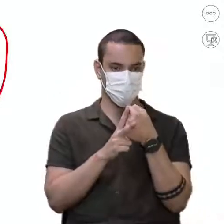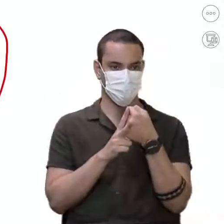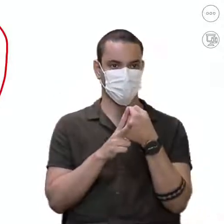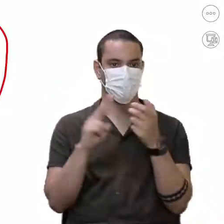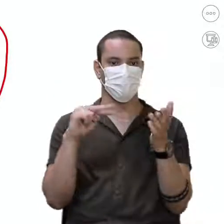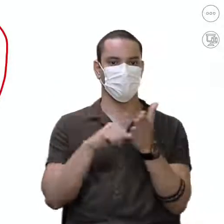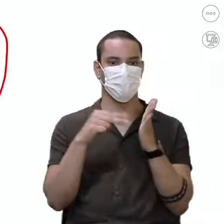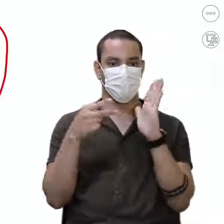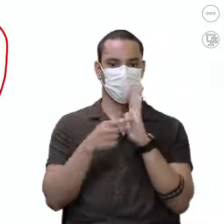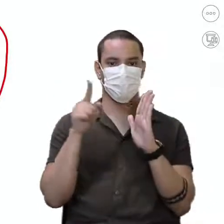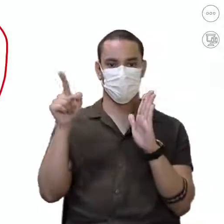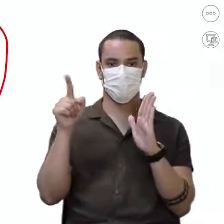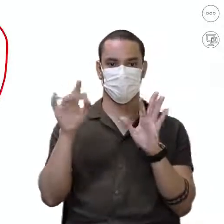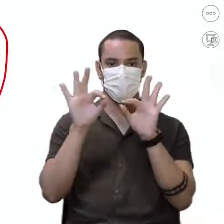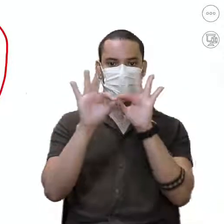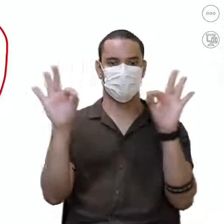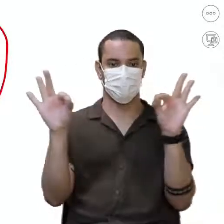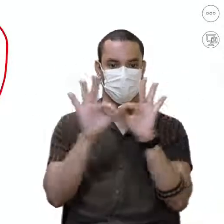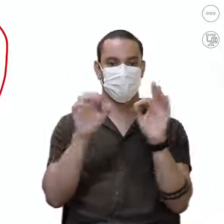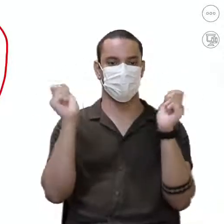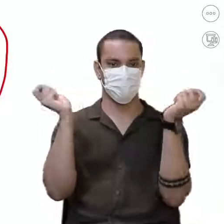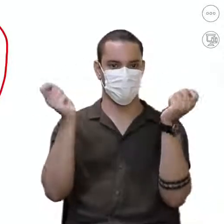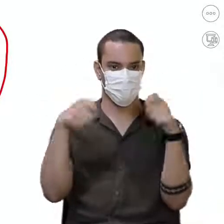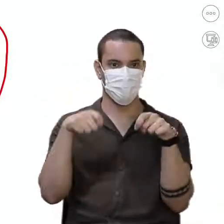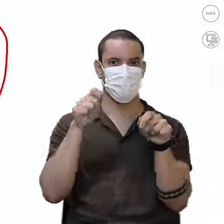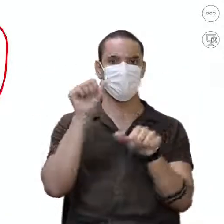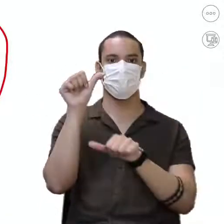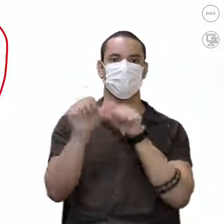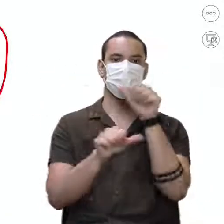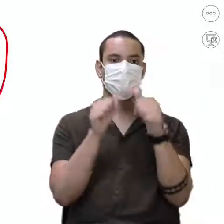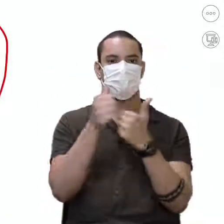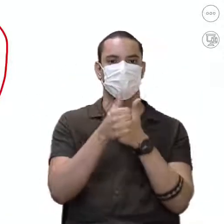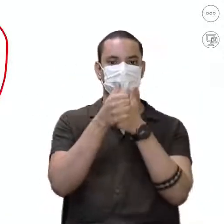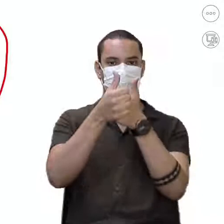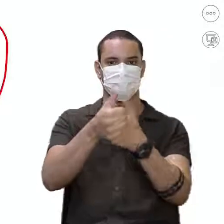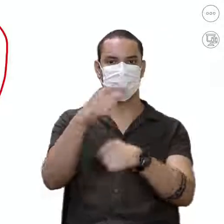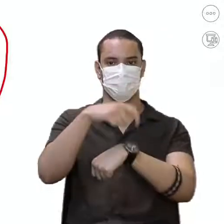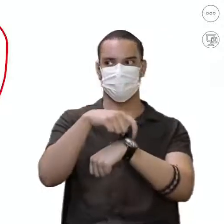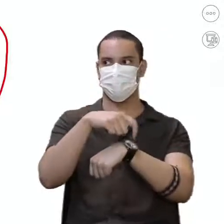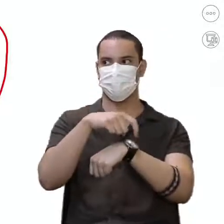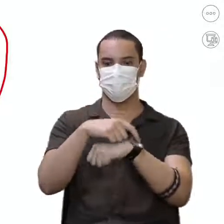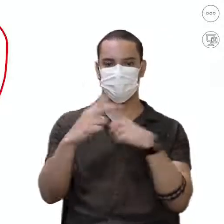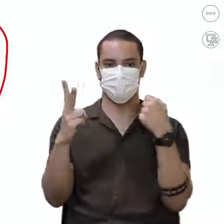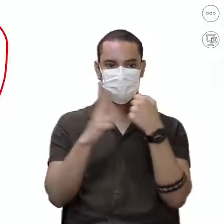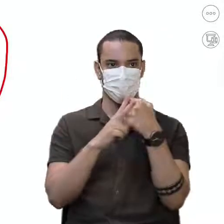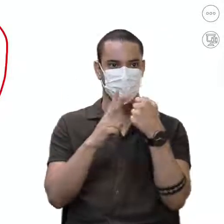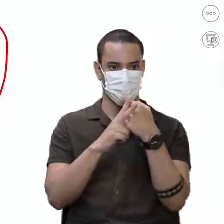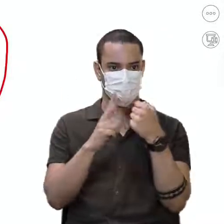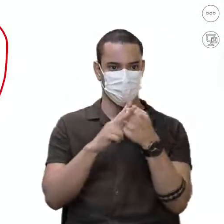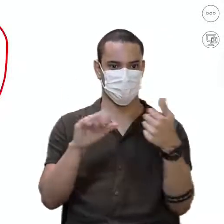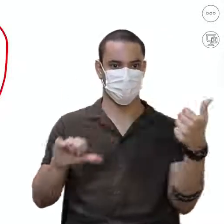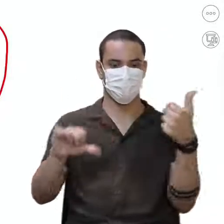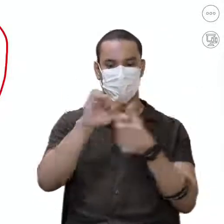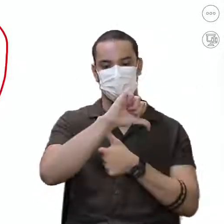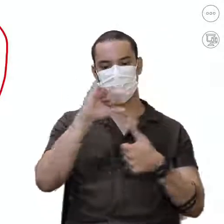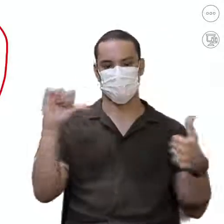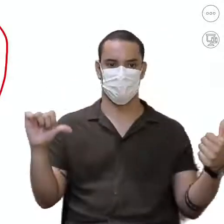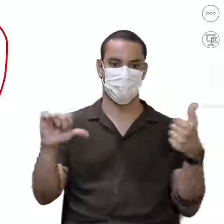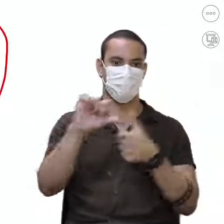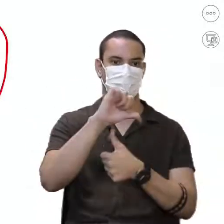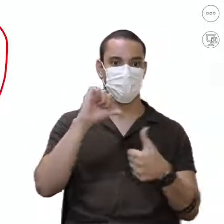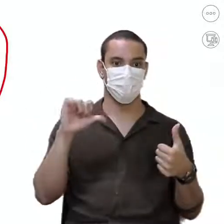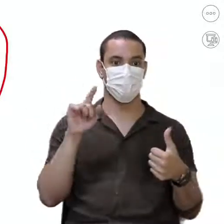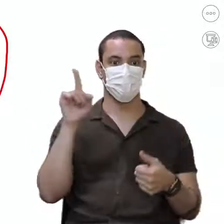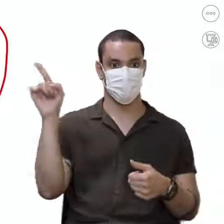significa que ele colocado na frase, ele vai mudar, né? Ele vai mudar de acordo com o tempo verbal. O tempo verbal dessa frase aqui é o